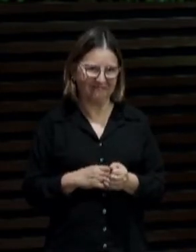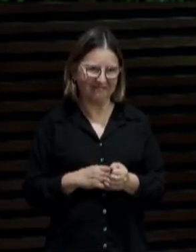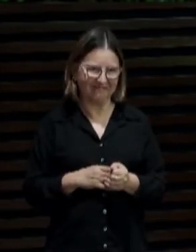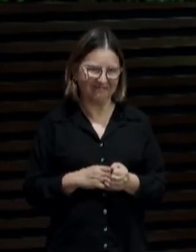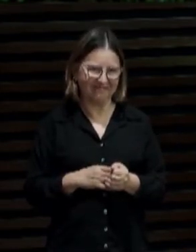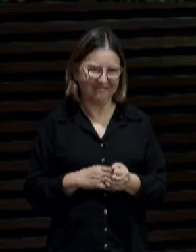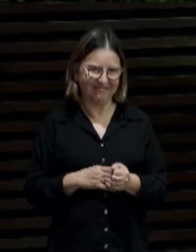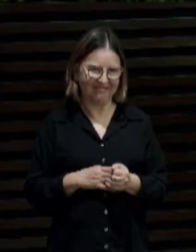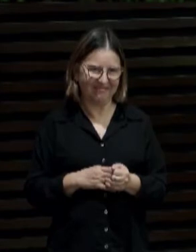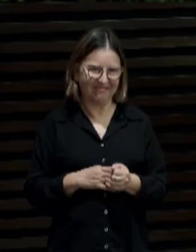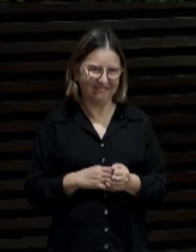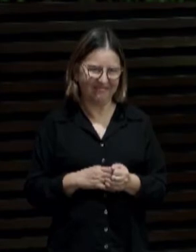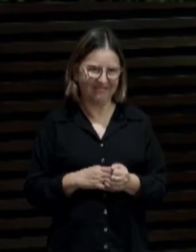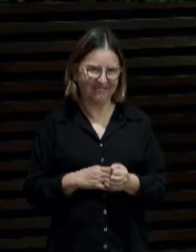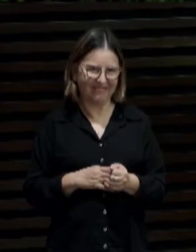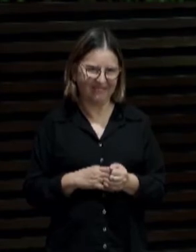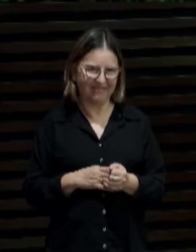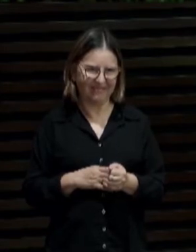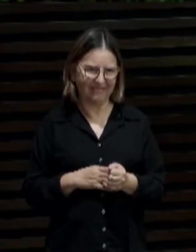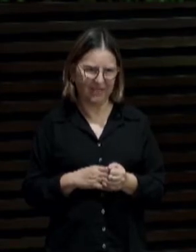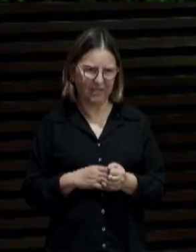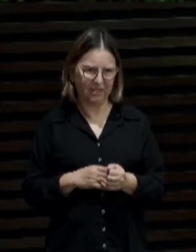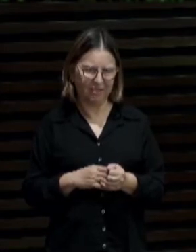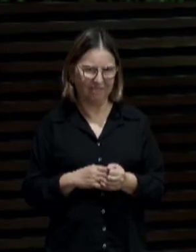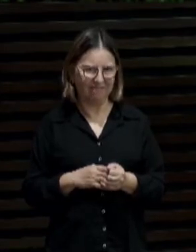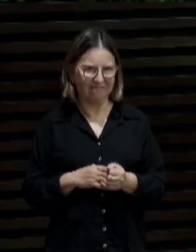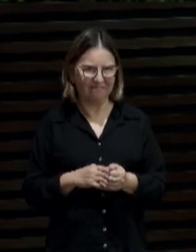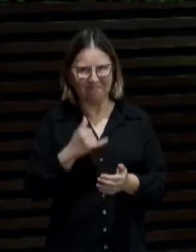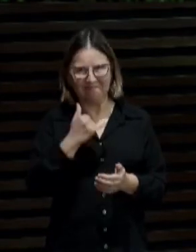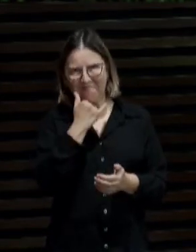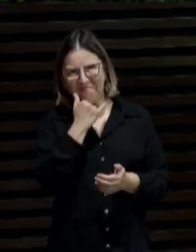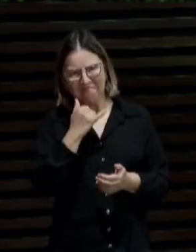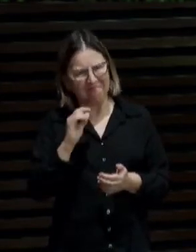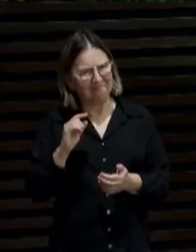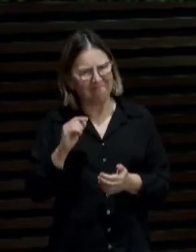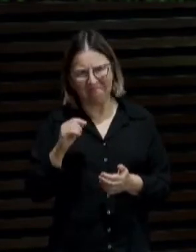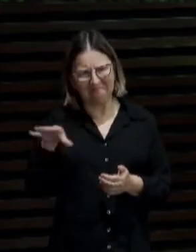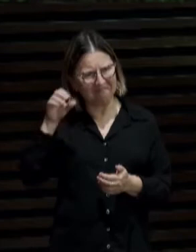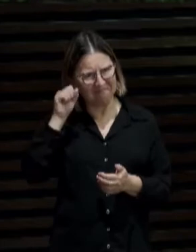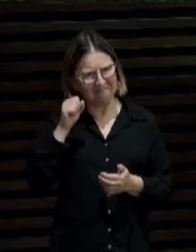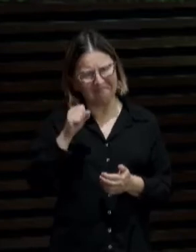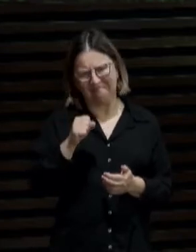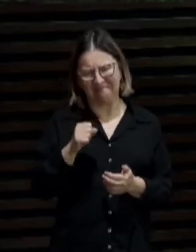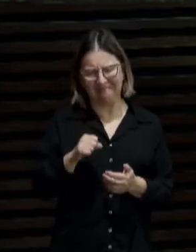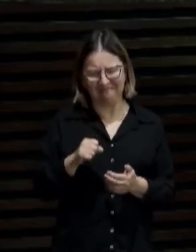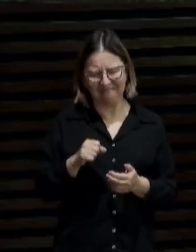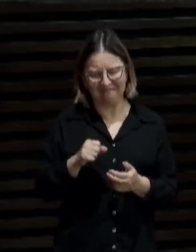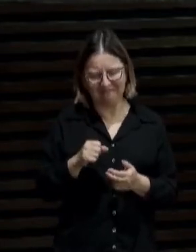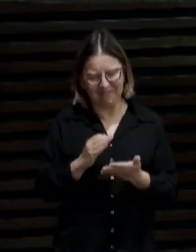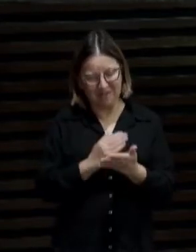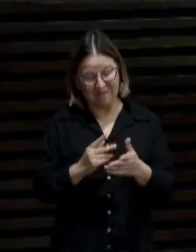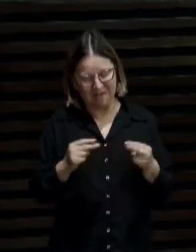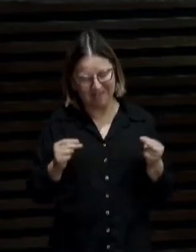A forma de matar. O animal ele não pode sofrer ao ser morto. Para que você coma, não pode ser sufocado. Você não pode comer o sangue. A dieta